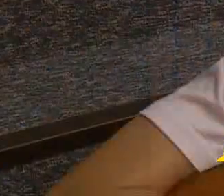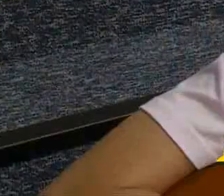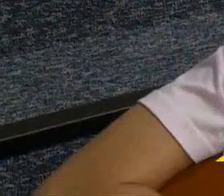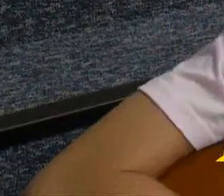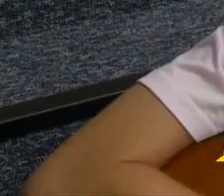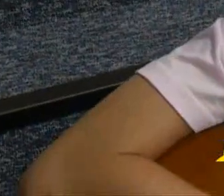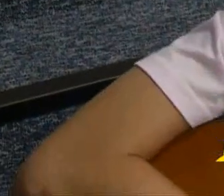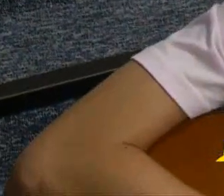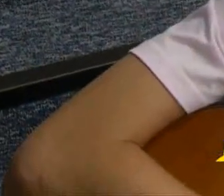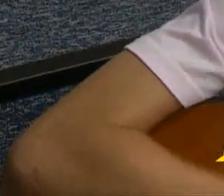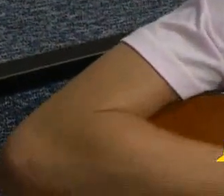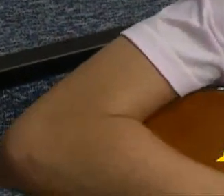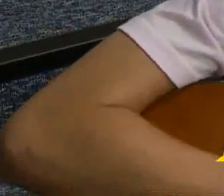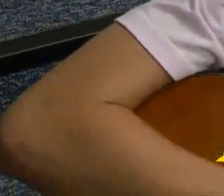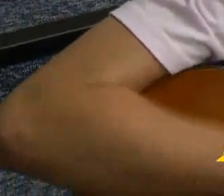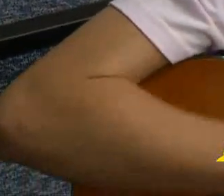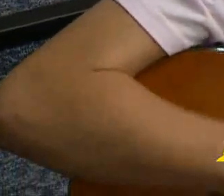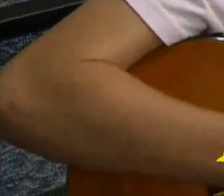Eu sempre.